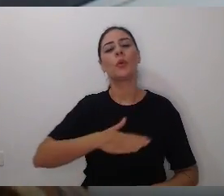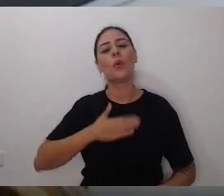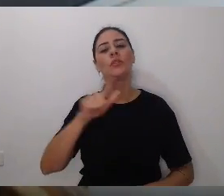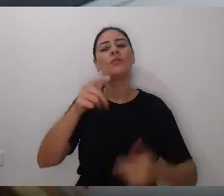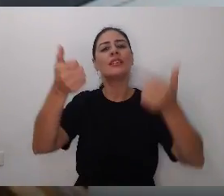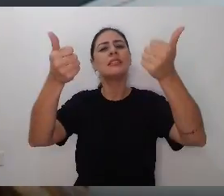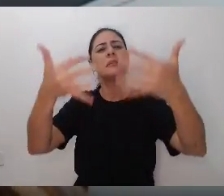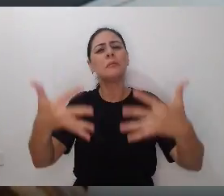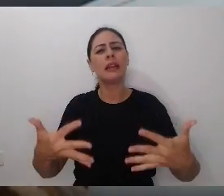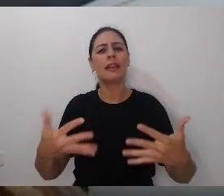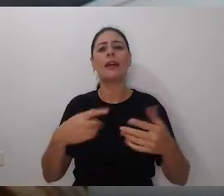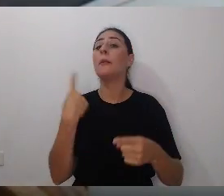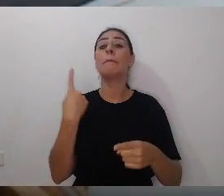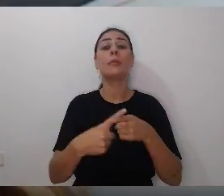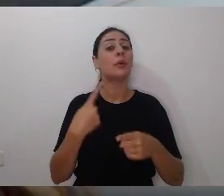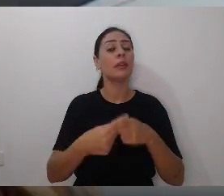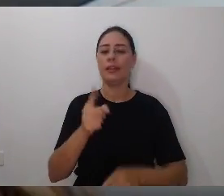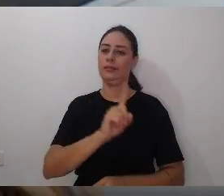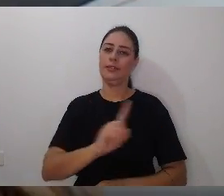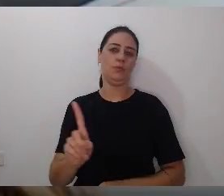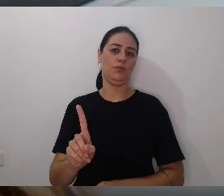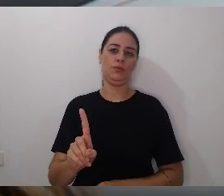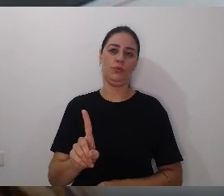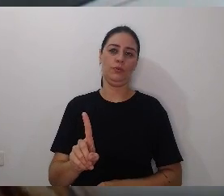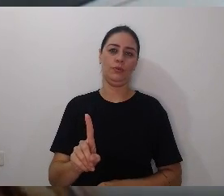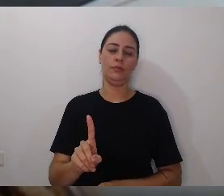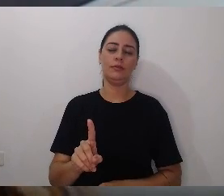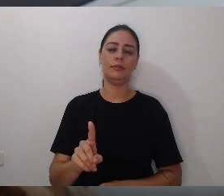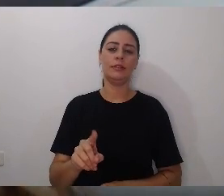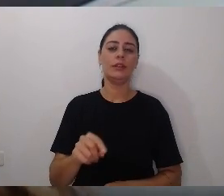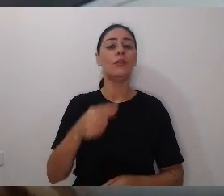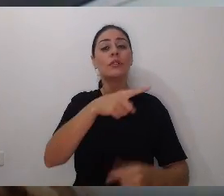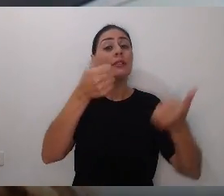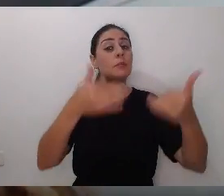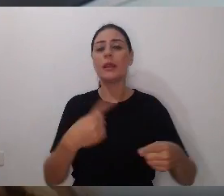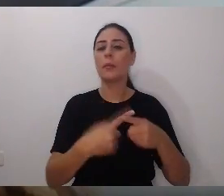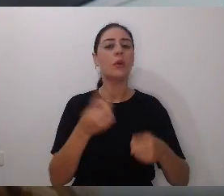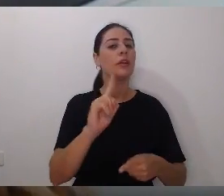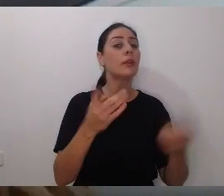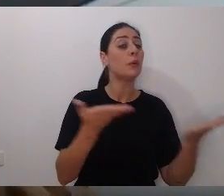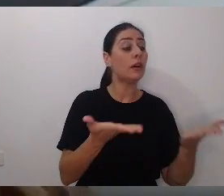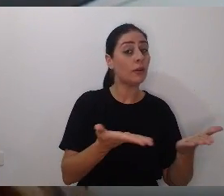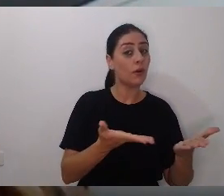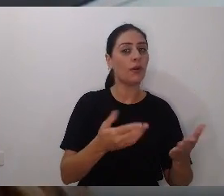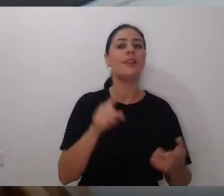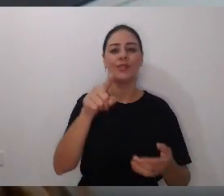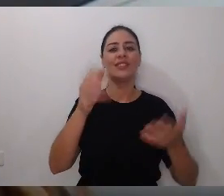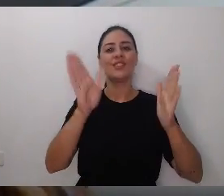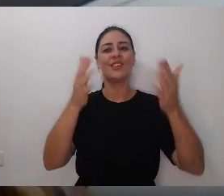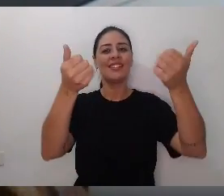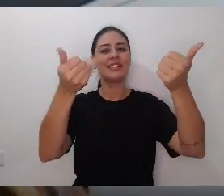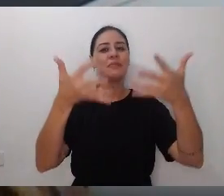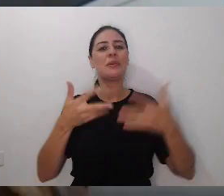diálogo constante mesmo com as crianças. Então, explicar o porquê do não. Né? Eu queria que você falasse um